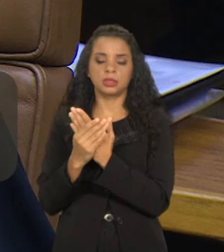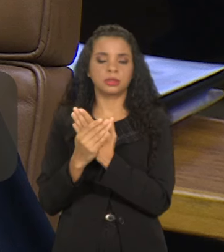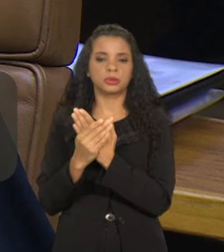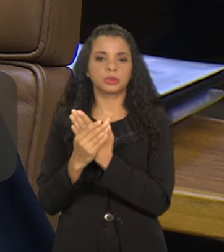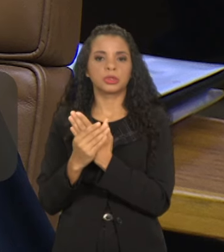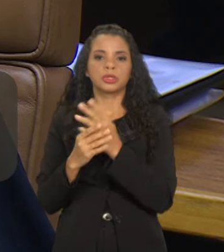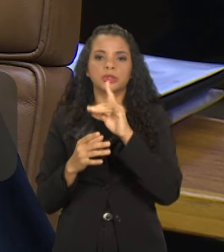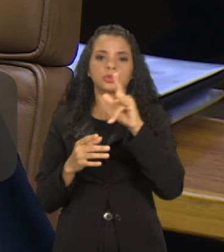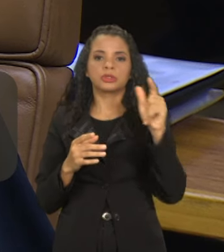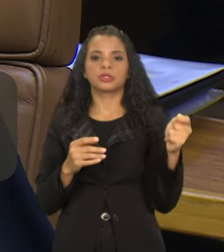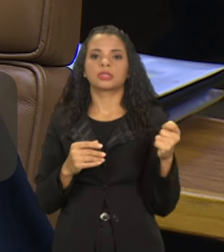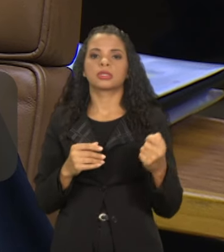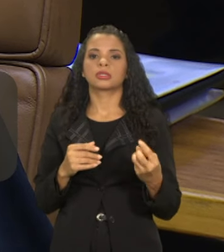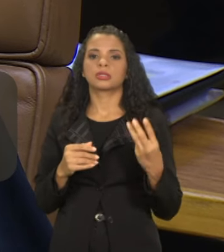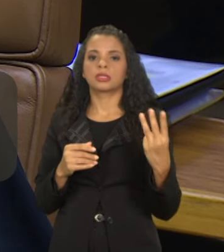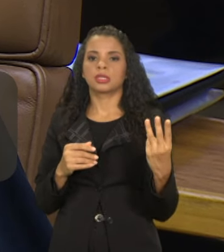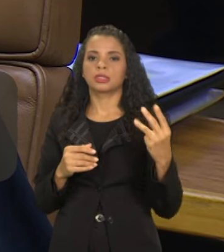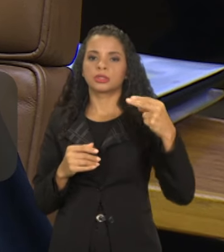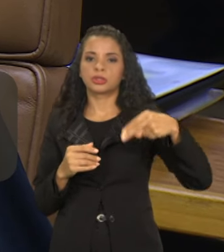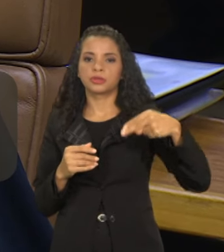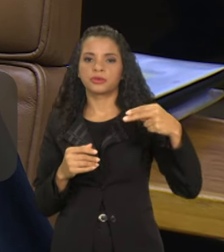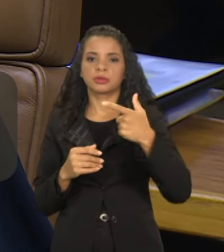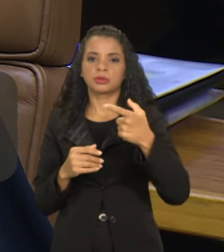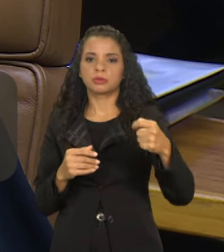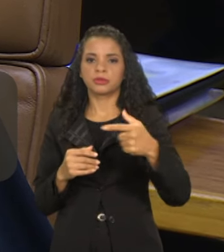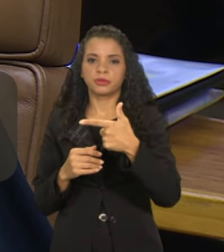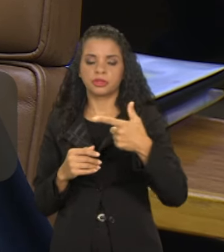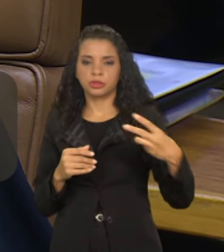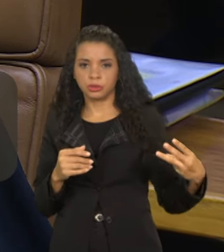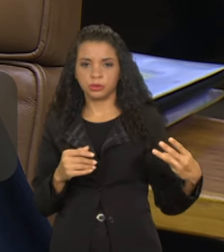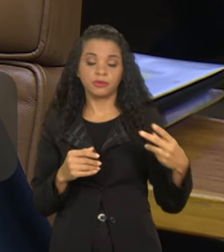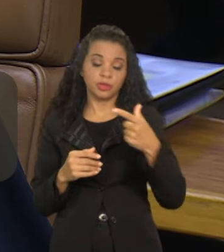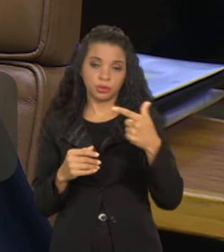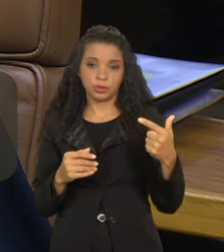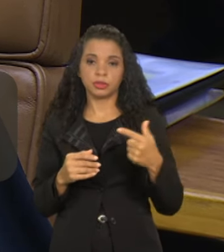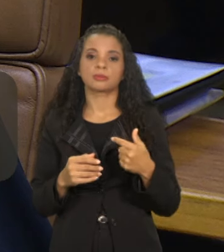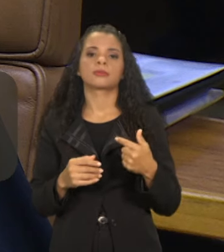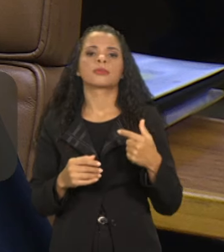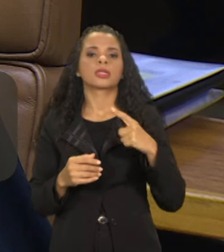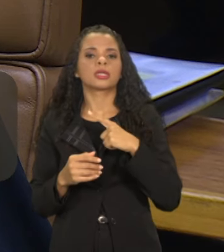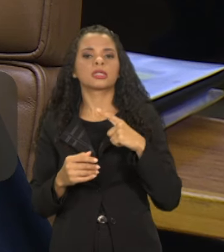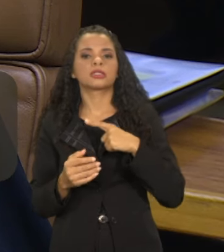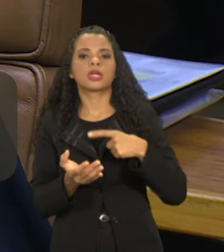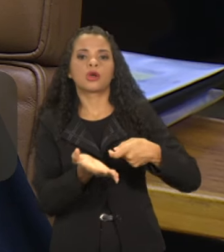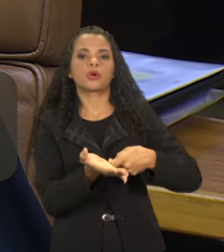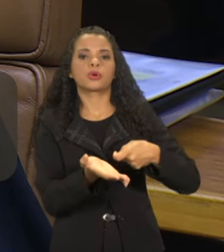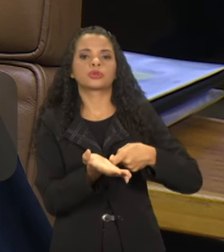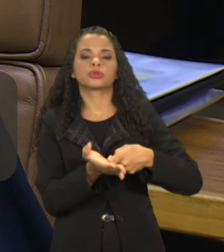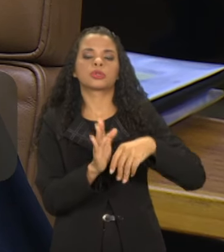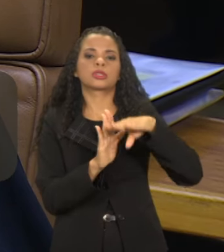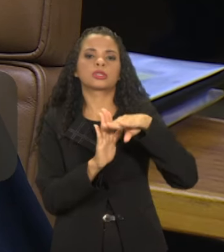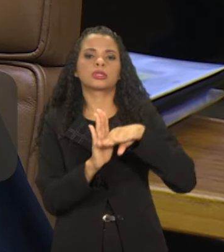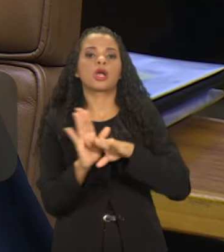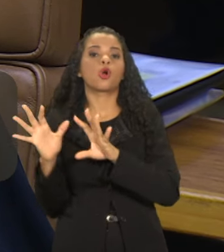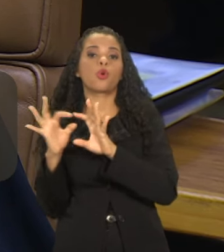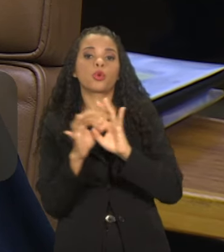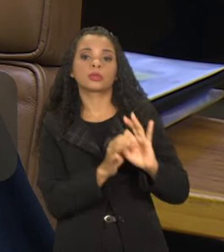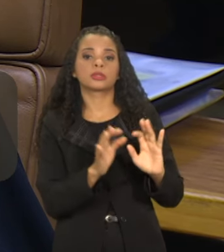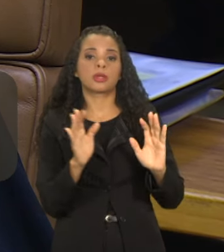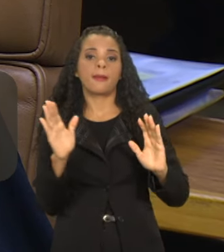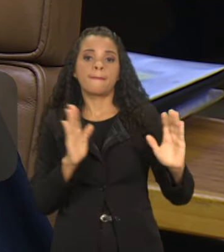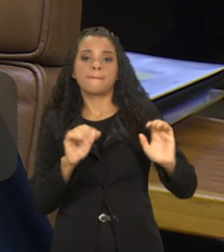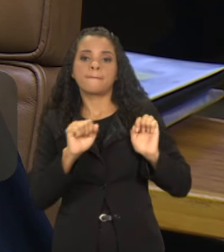3 de novembro de 2022. Em tal ação, se abordava as condições a serem exigidas no contexto da pandemia da Covid-19 para ingresso